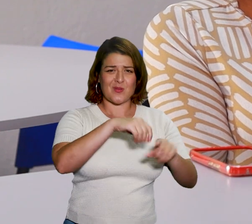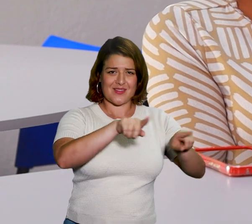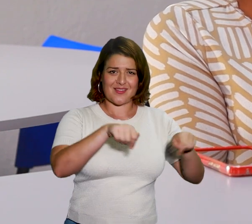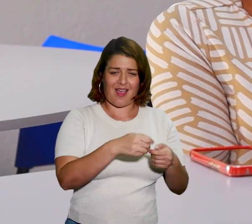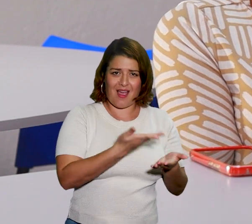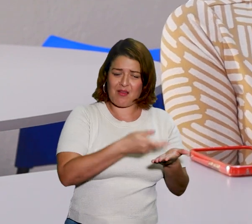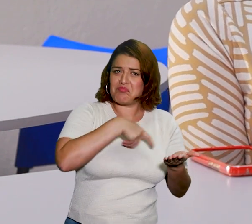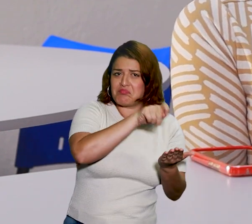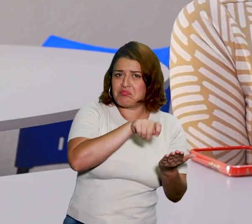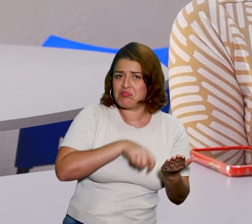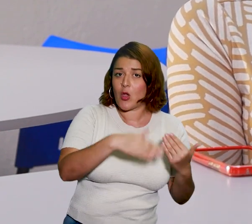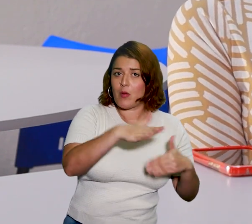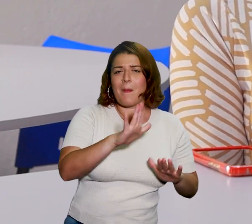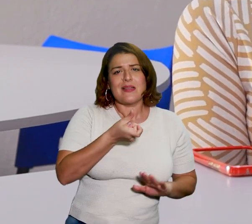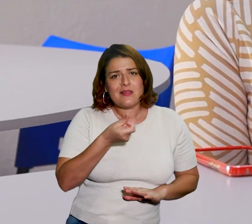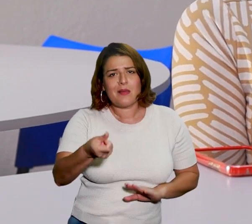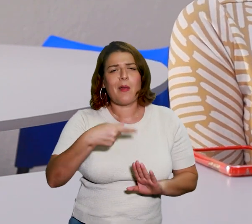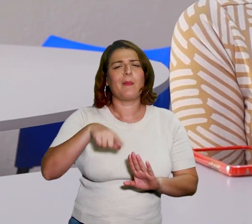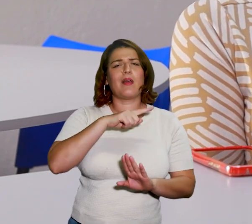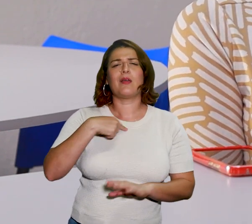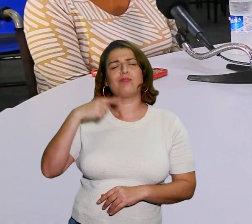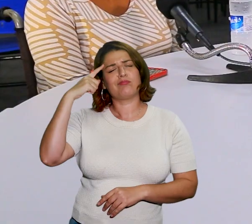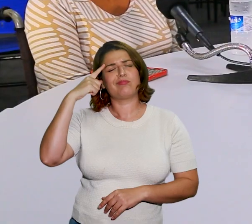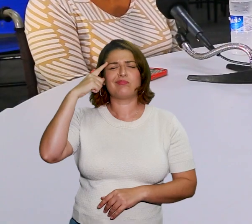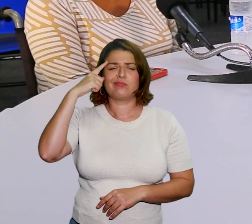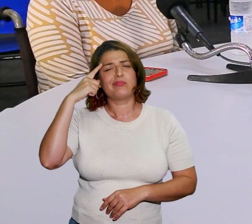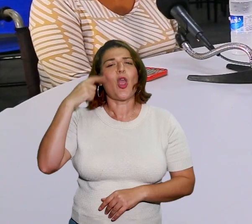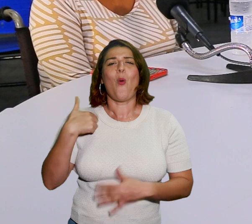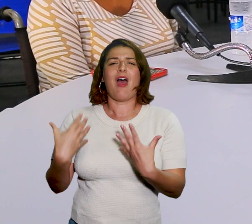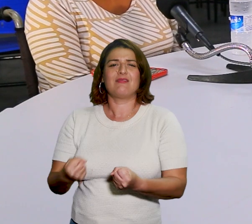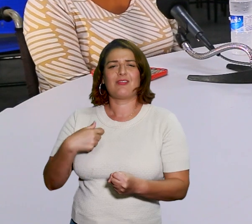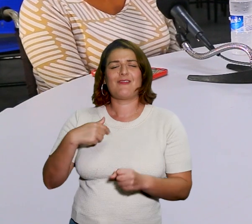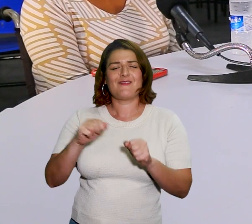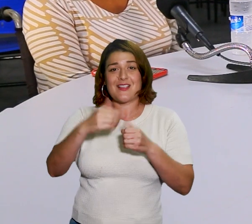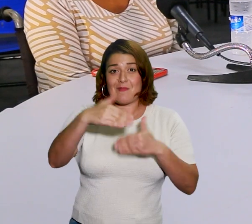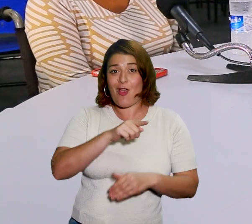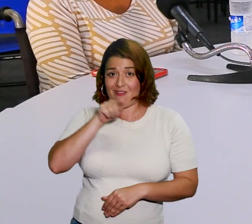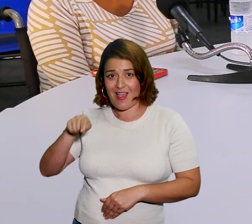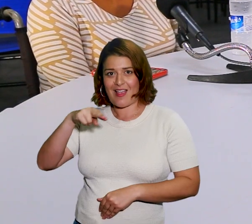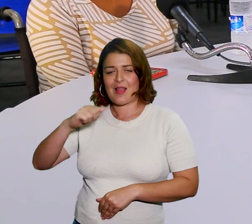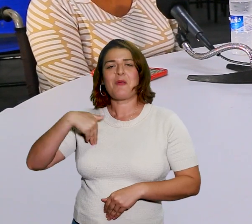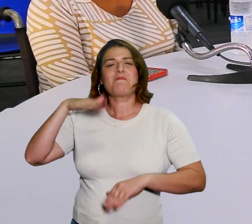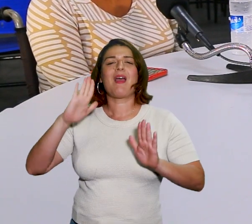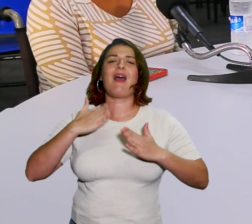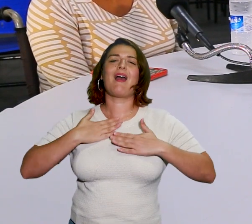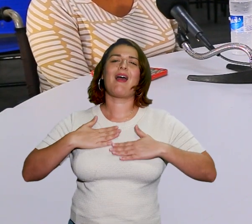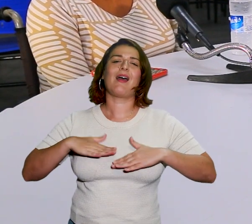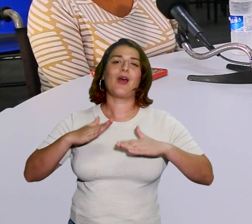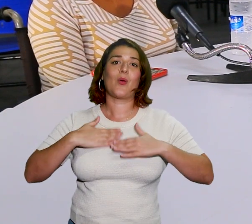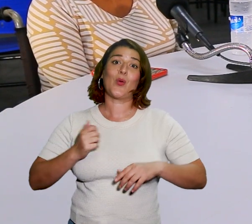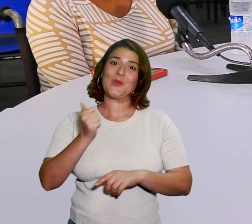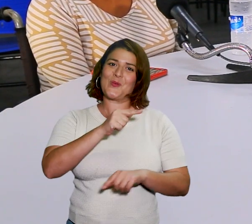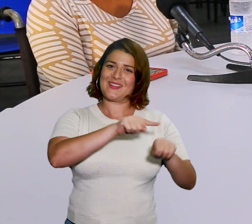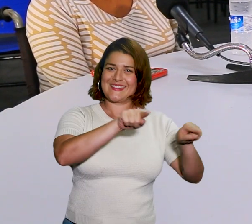aula. Uhum. Mas no semestre passado, ofereceram novamente, eu fui decidir aceitar, me senti mais tranquila para poder fazer a prova do